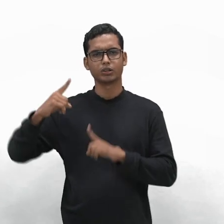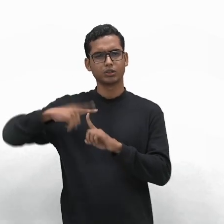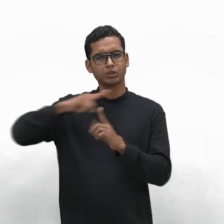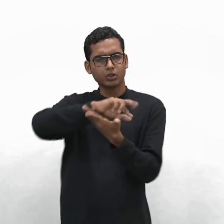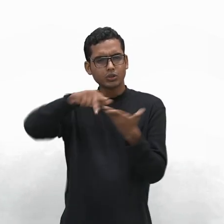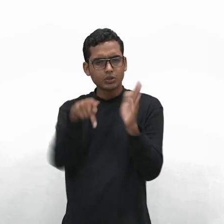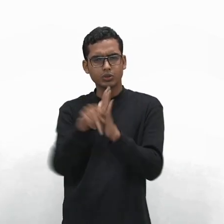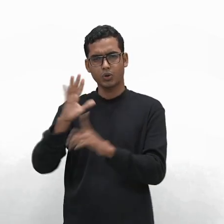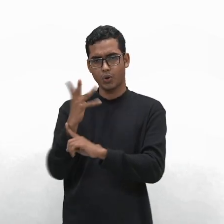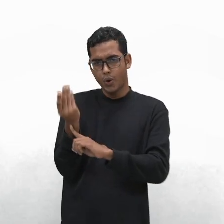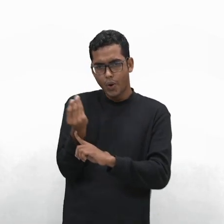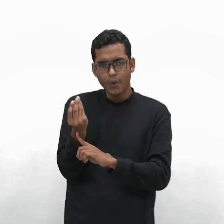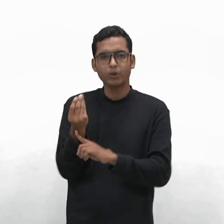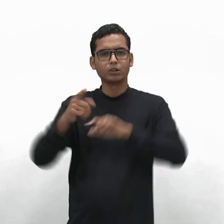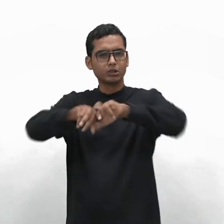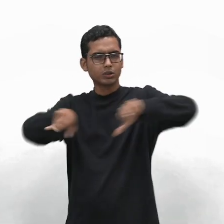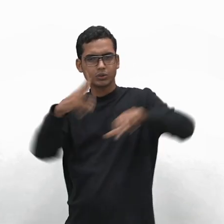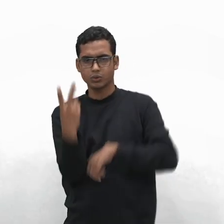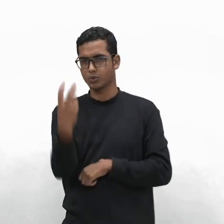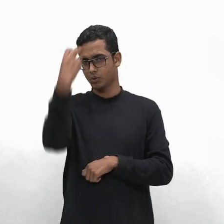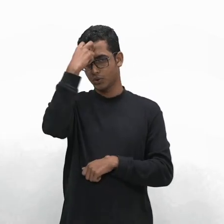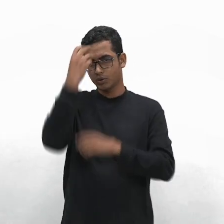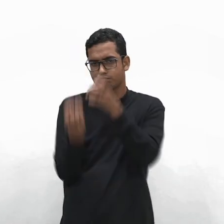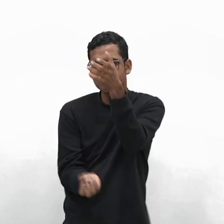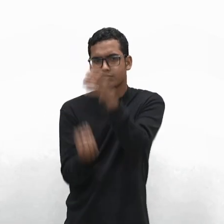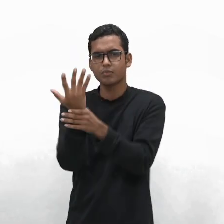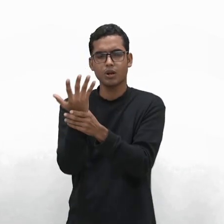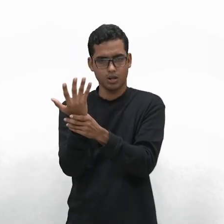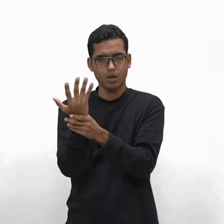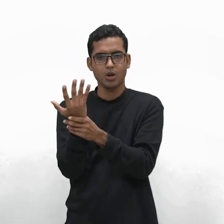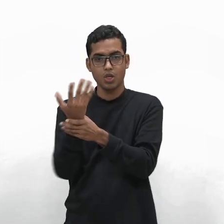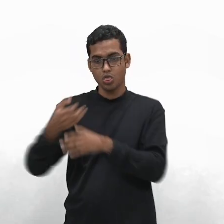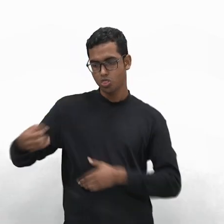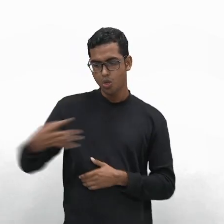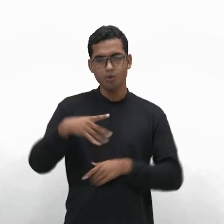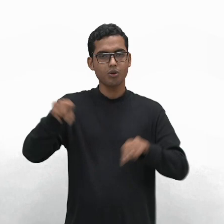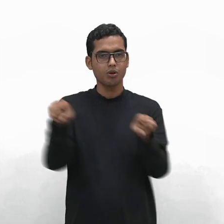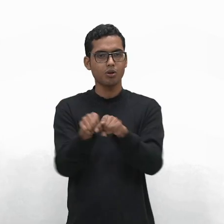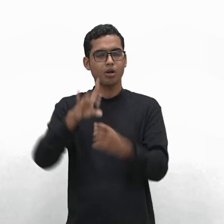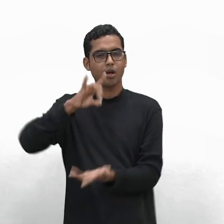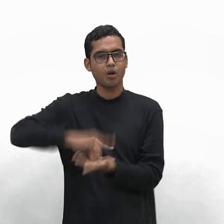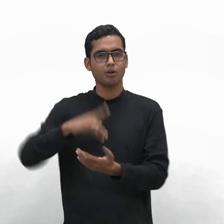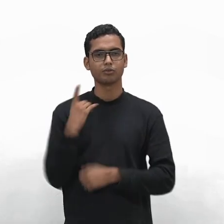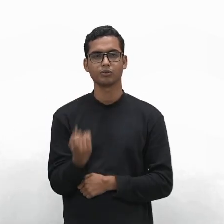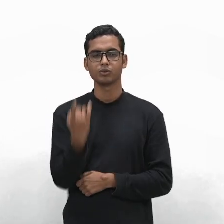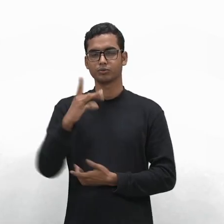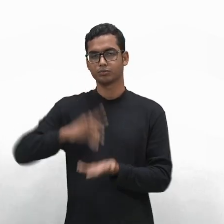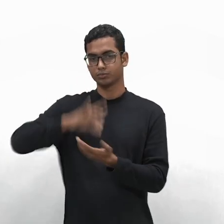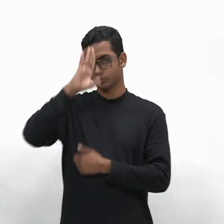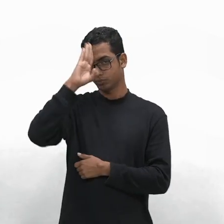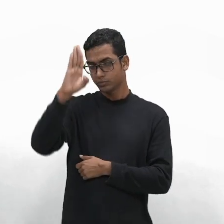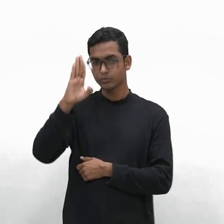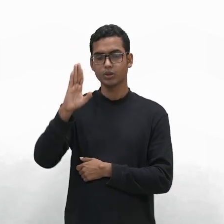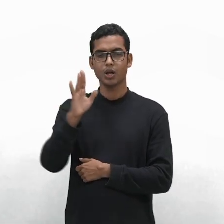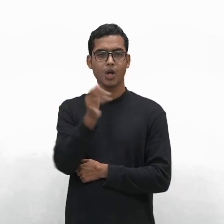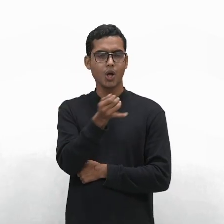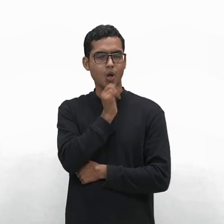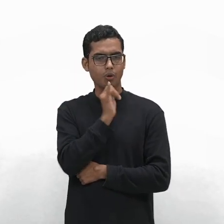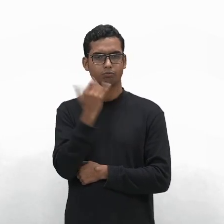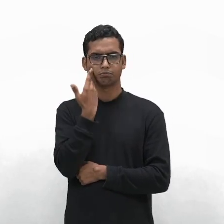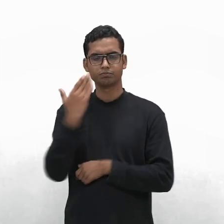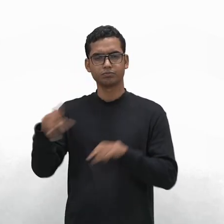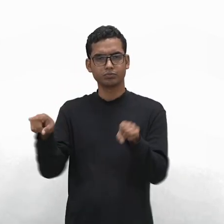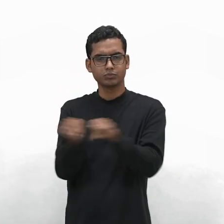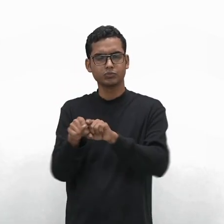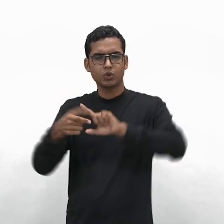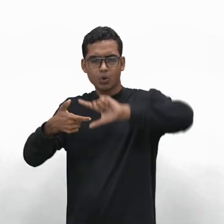estilos artísticos de diferentes culturas para criar algo novo e único. Ora, quando eu pego, de repente, formas